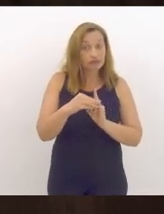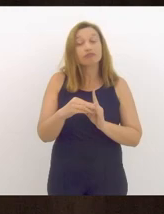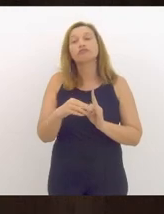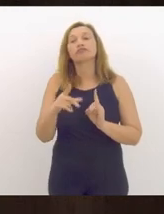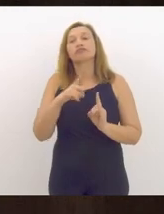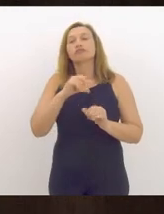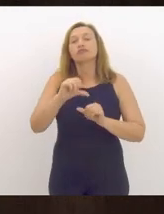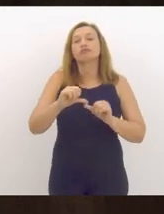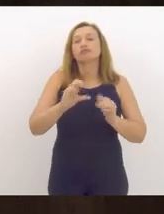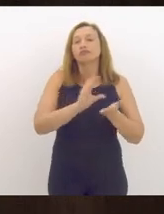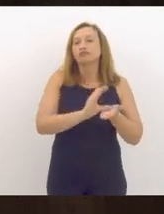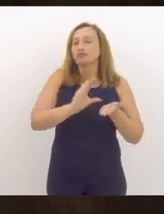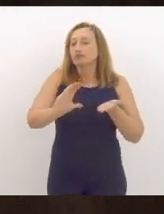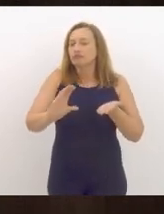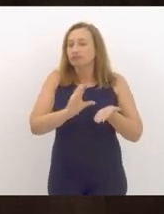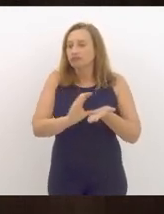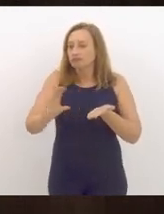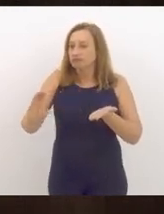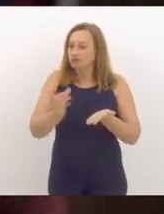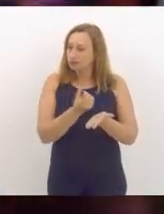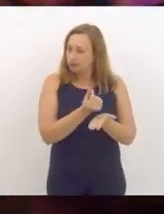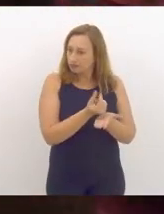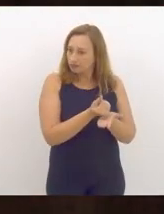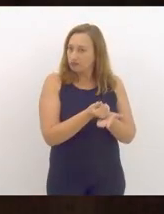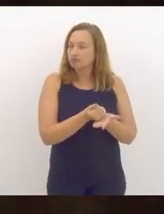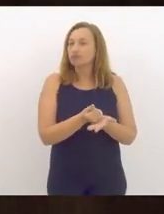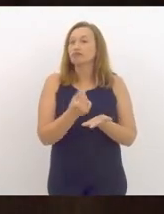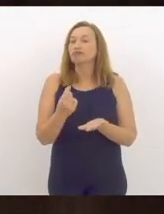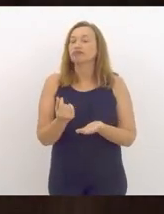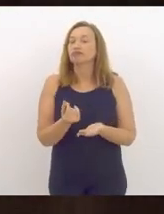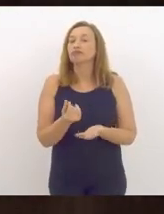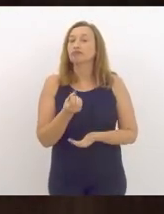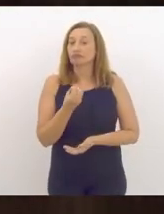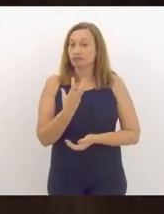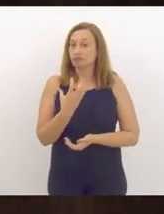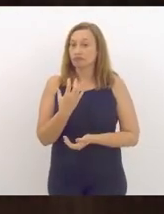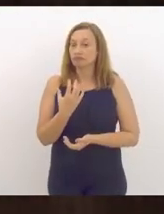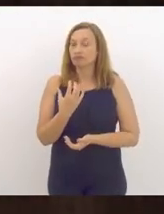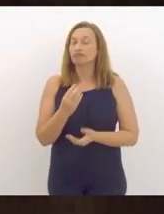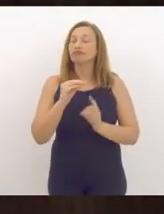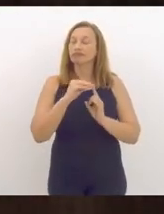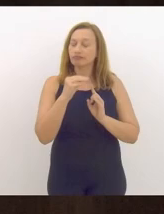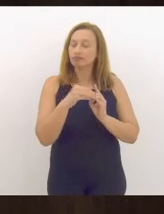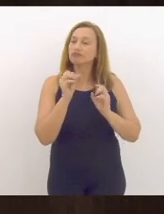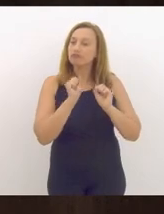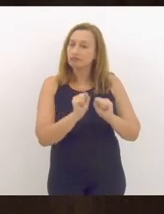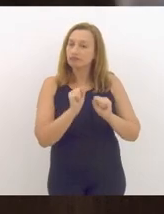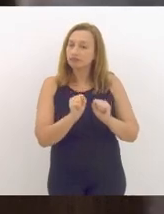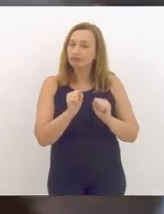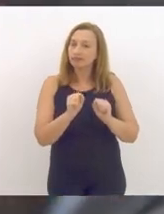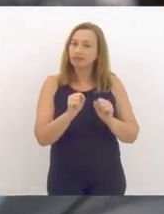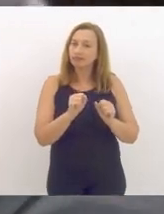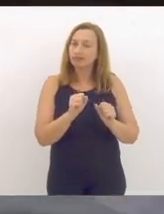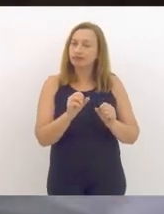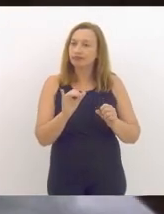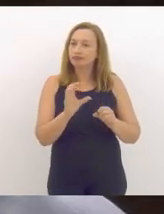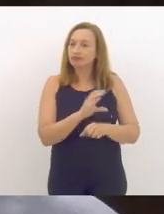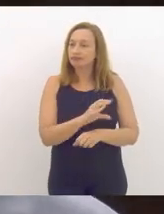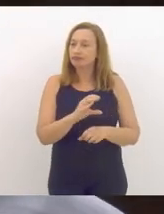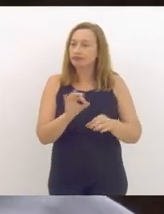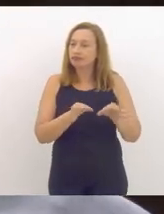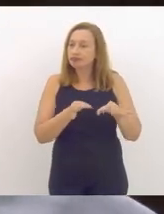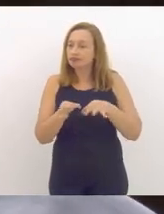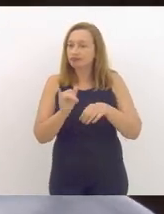uma transferência de recursos em valor expressivo para que a Fiocruz pudesse coordenar em diálogo